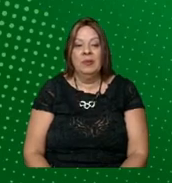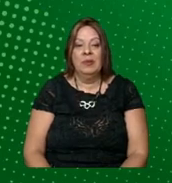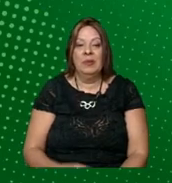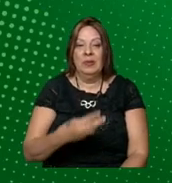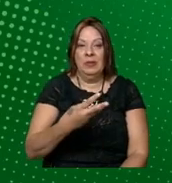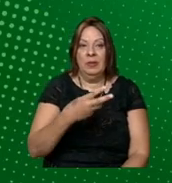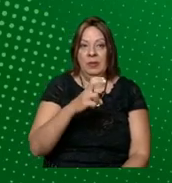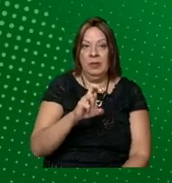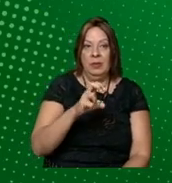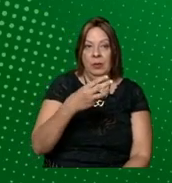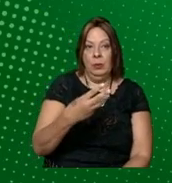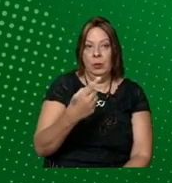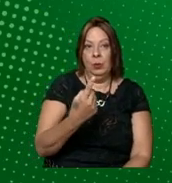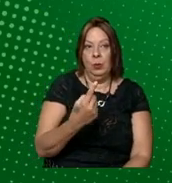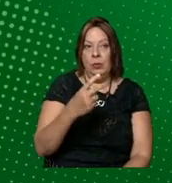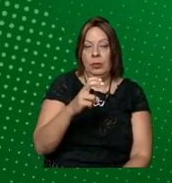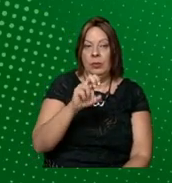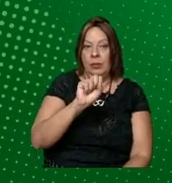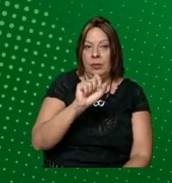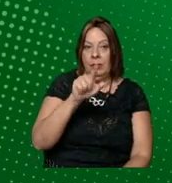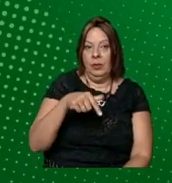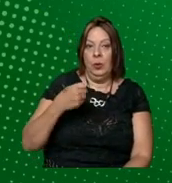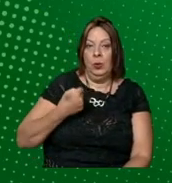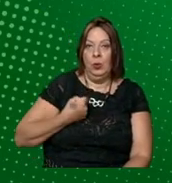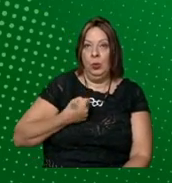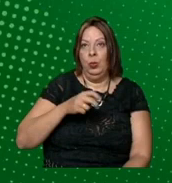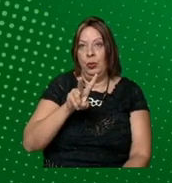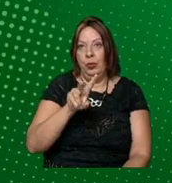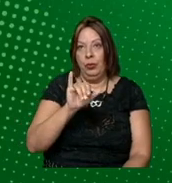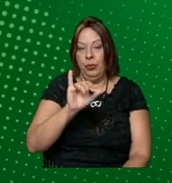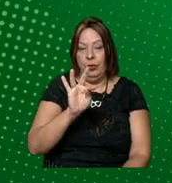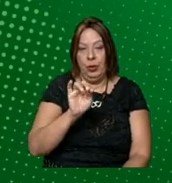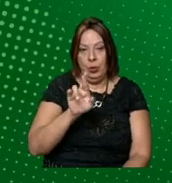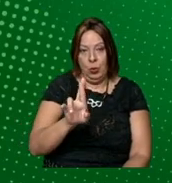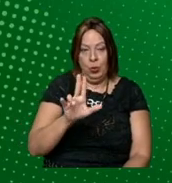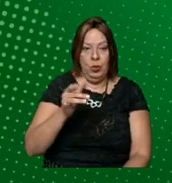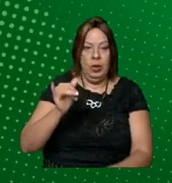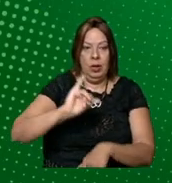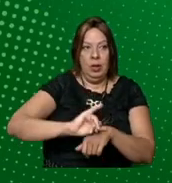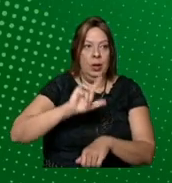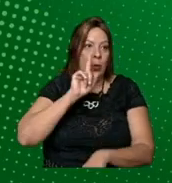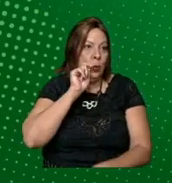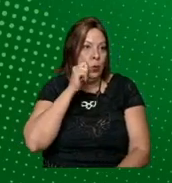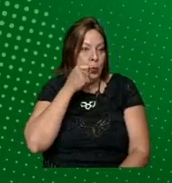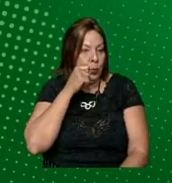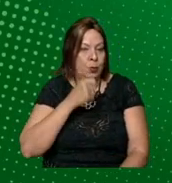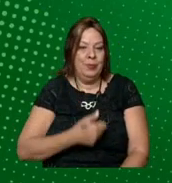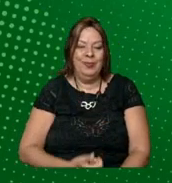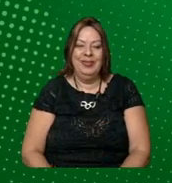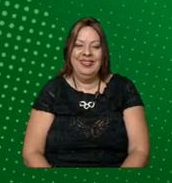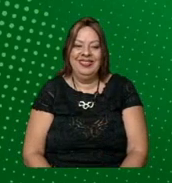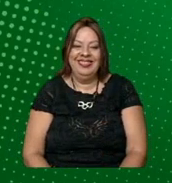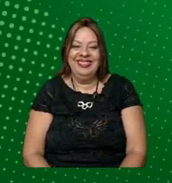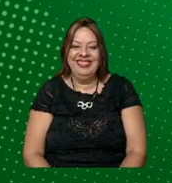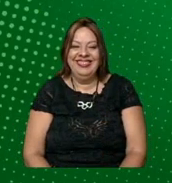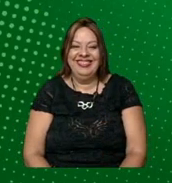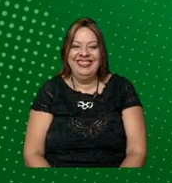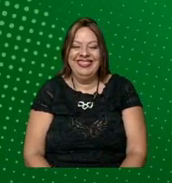bom. 353158 é o número que o Vitor, aqui da capital, adquiriu com a Luciana, Regional Santos